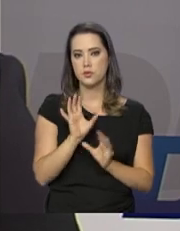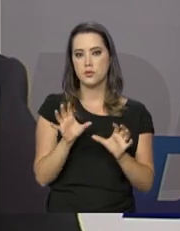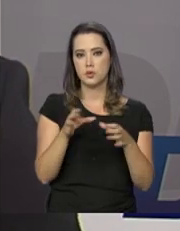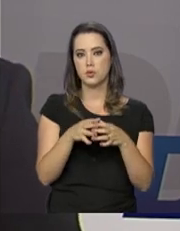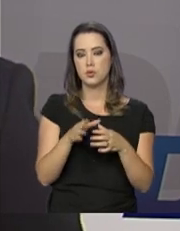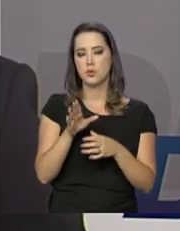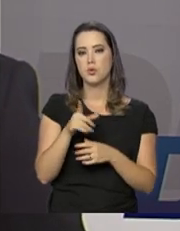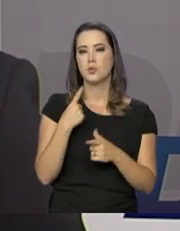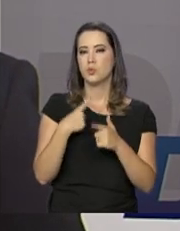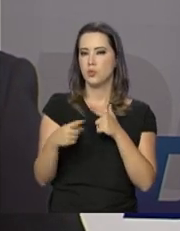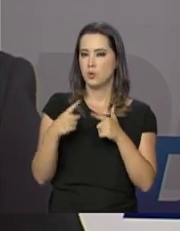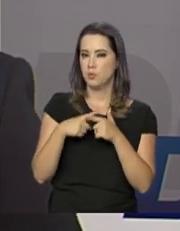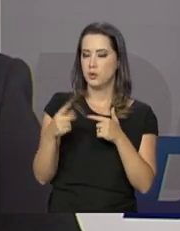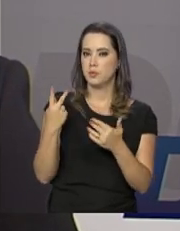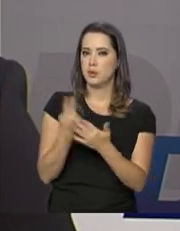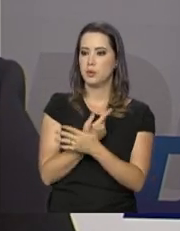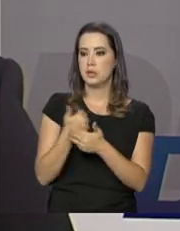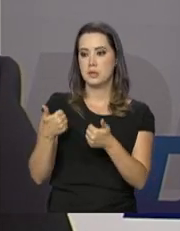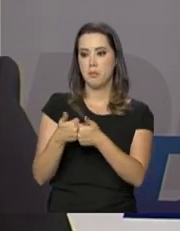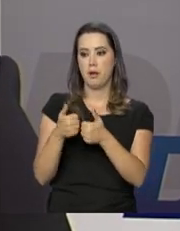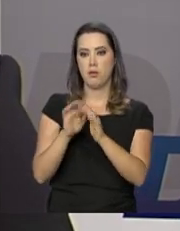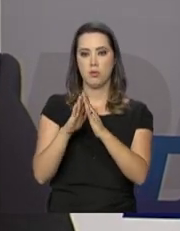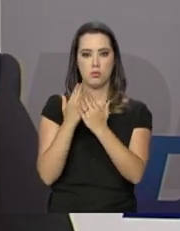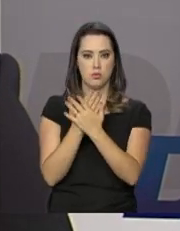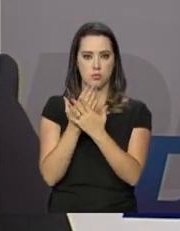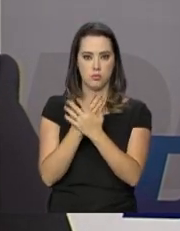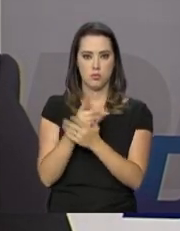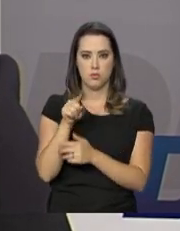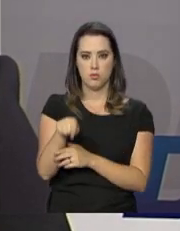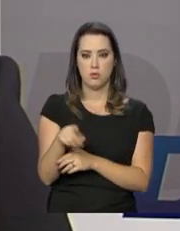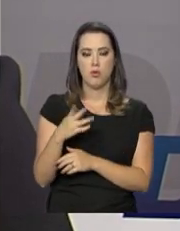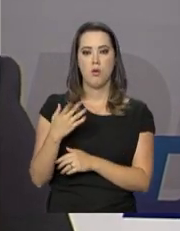dos acidentes acontecem, né, nessa proximidade, né? Essas crianças